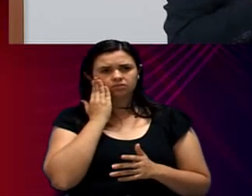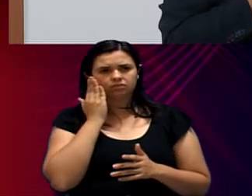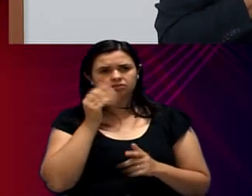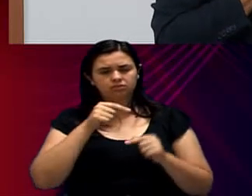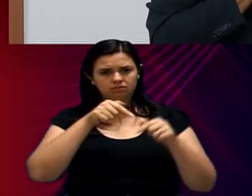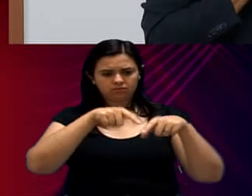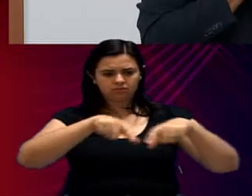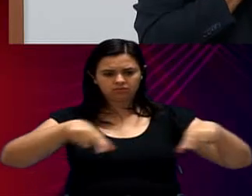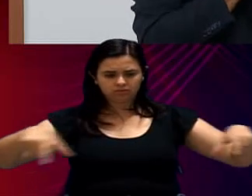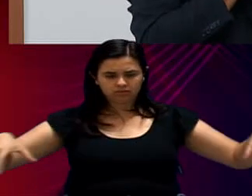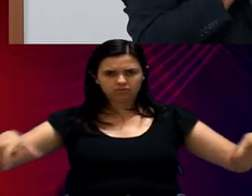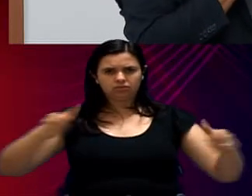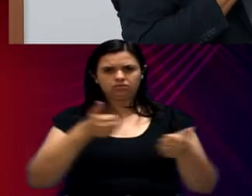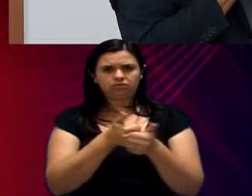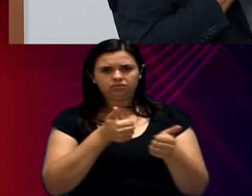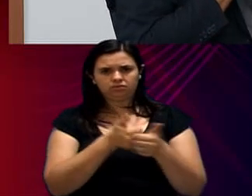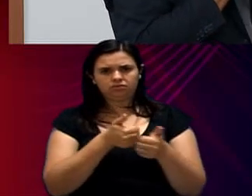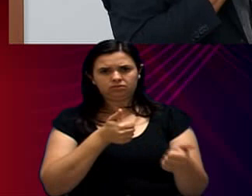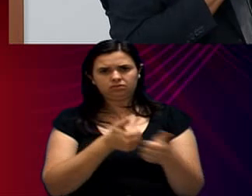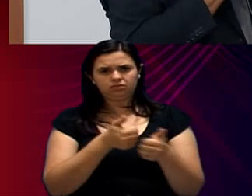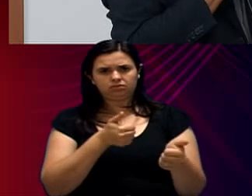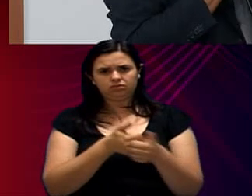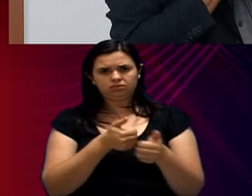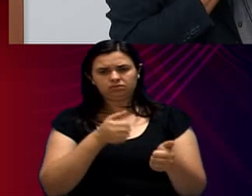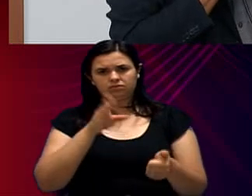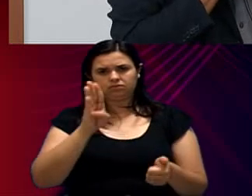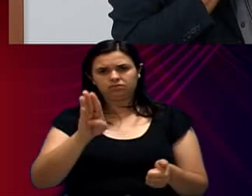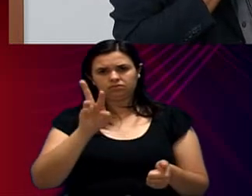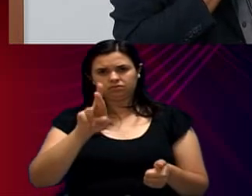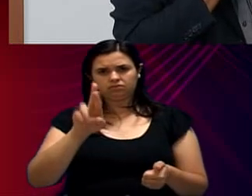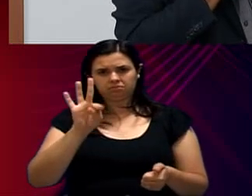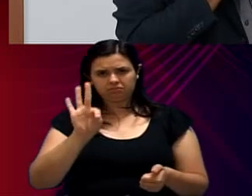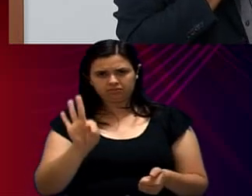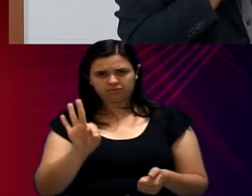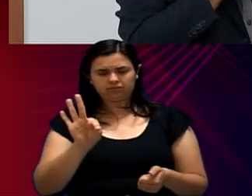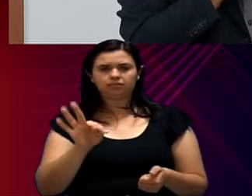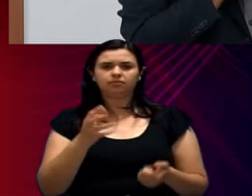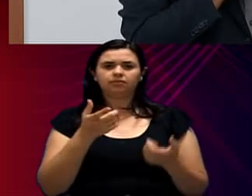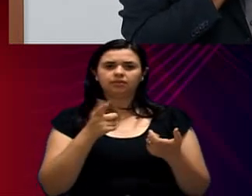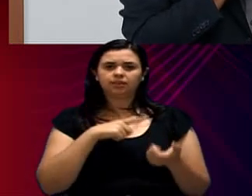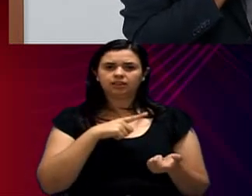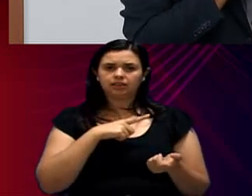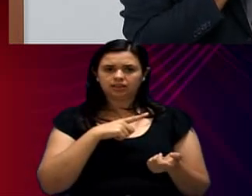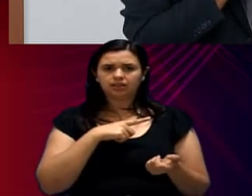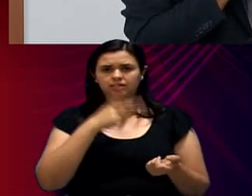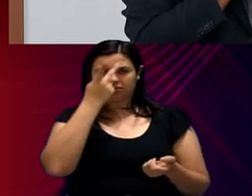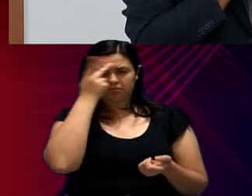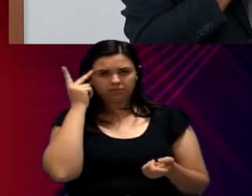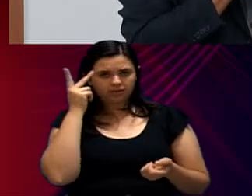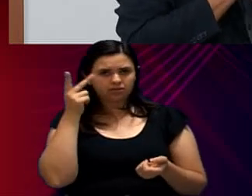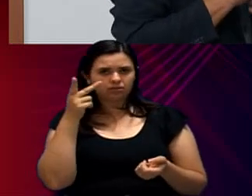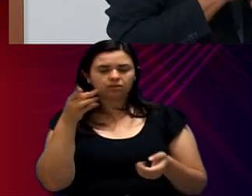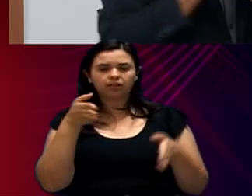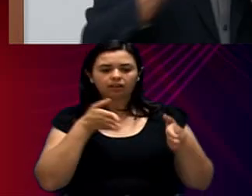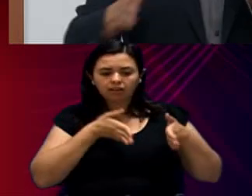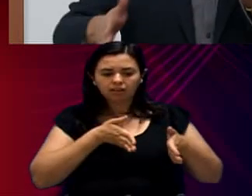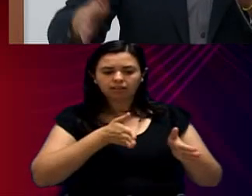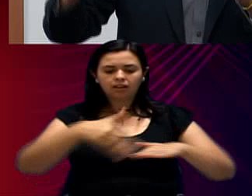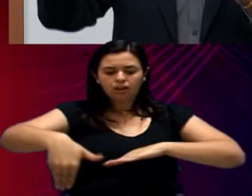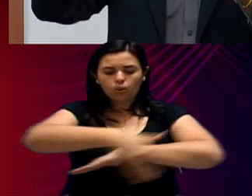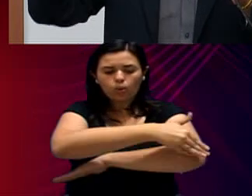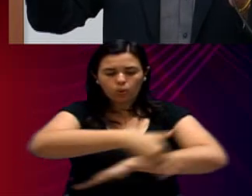Em todo itinerário? Toda extensão, claro, toda extensão. Quem foi em Curitiba, sabe Curitiba como que é? É um